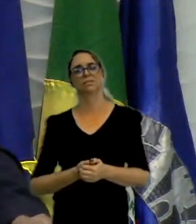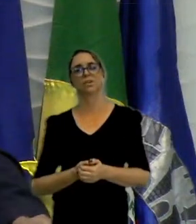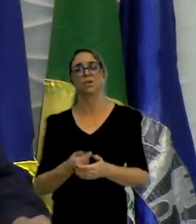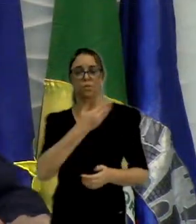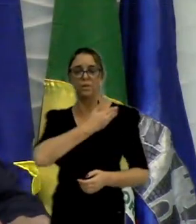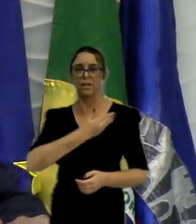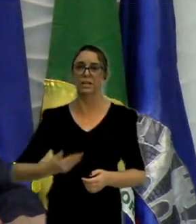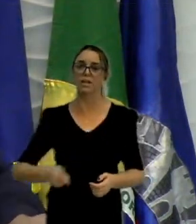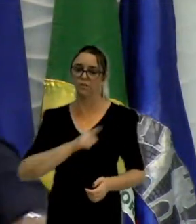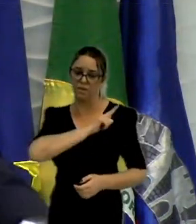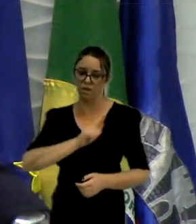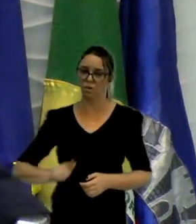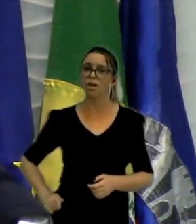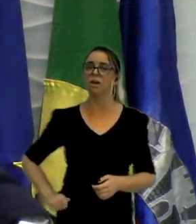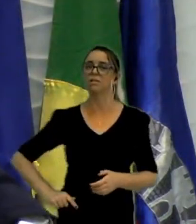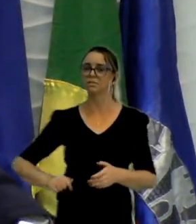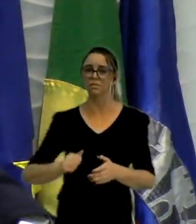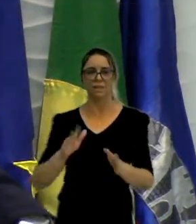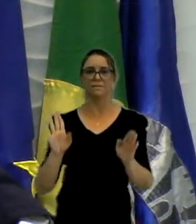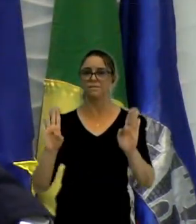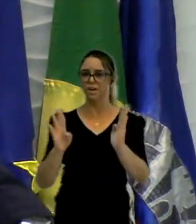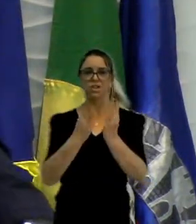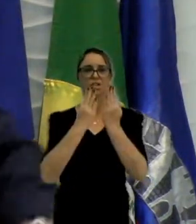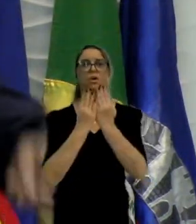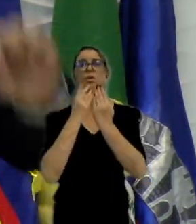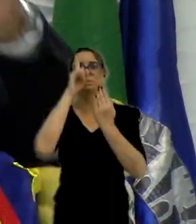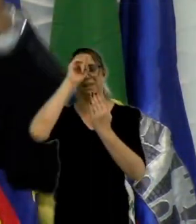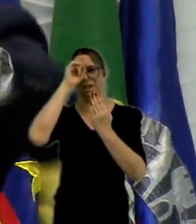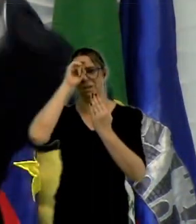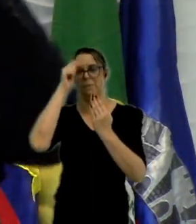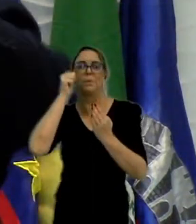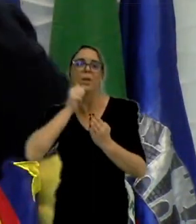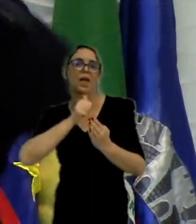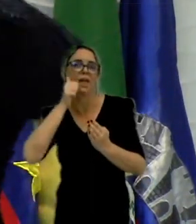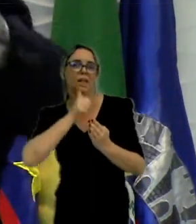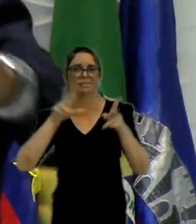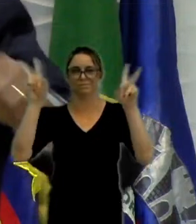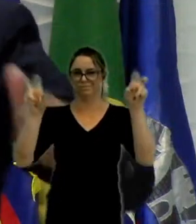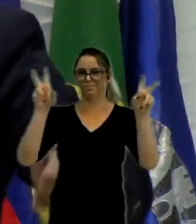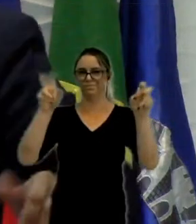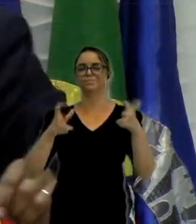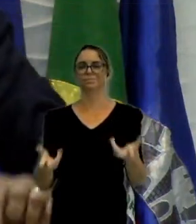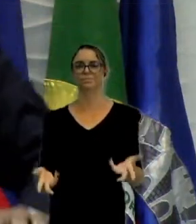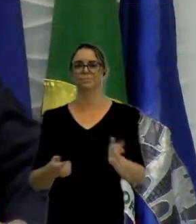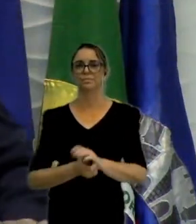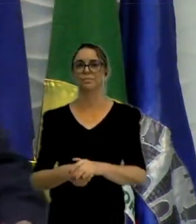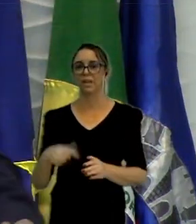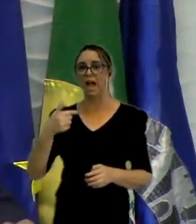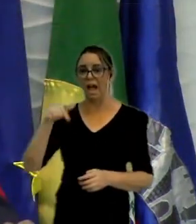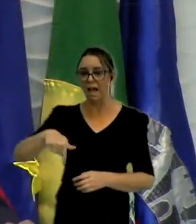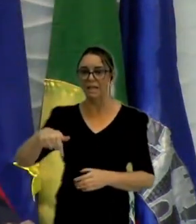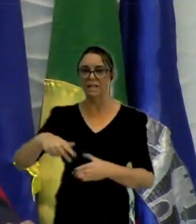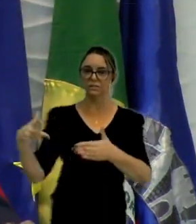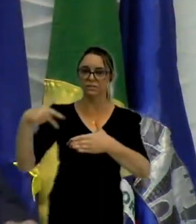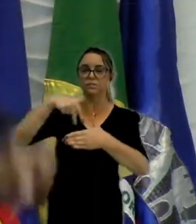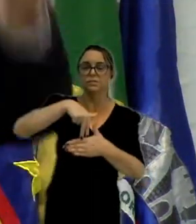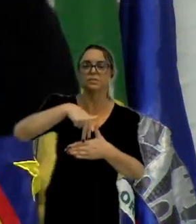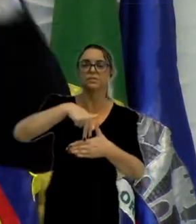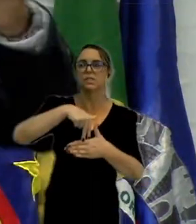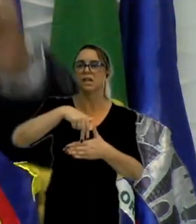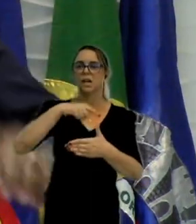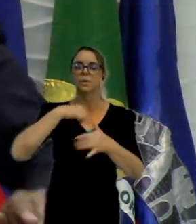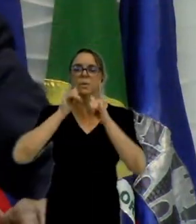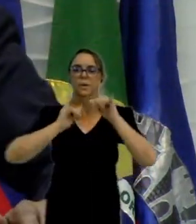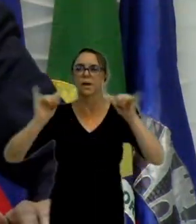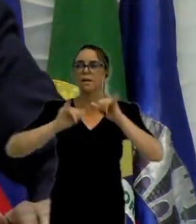governadora que está fechando um hospital da mulher. Aqui eu posso dizer nessa tribuna, vários vereadores aqui